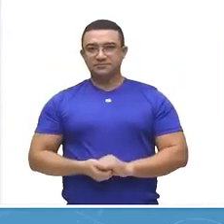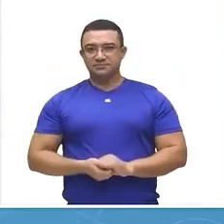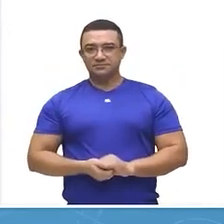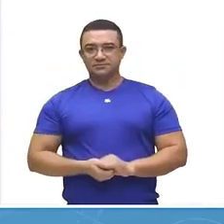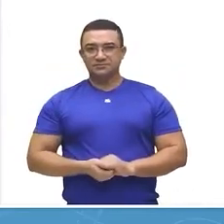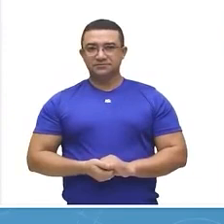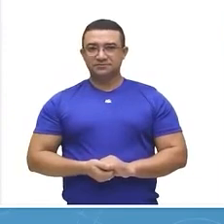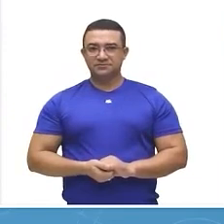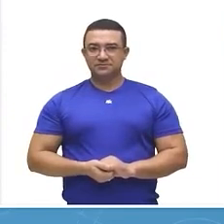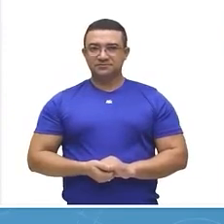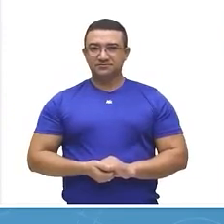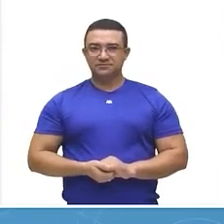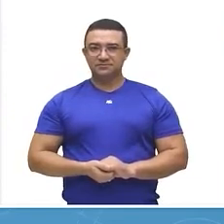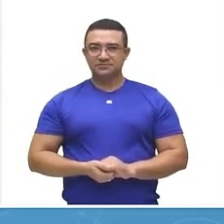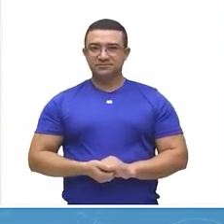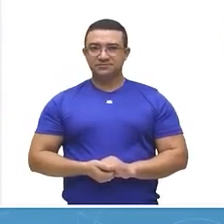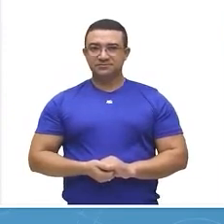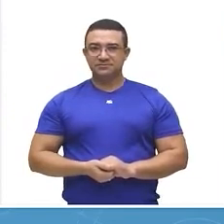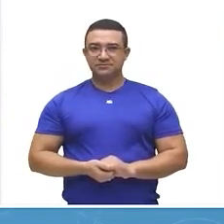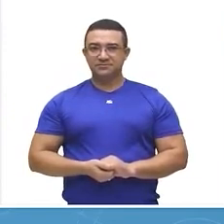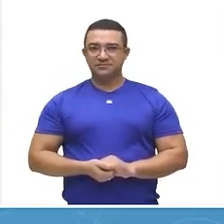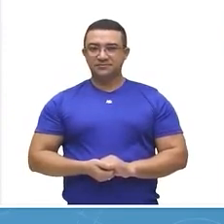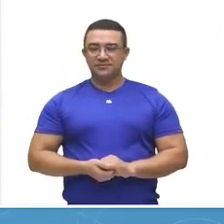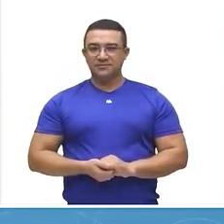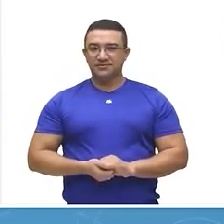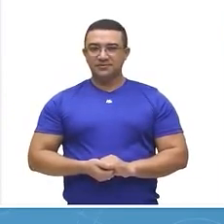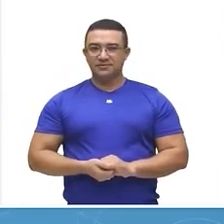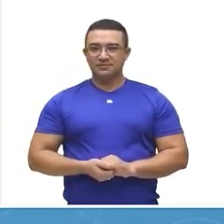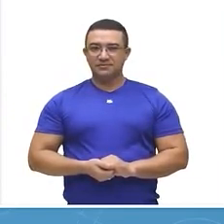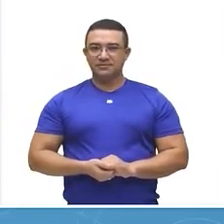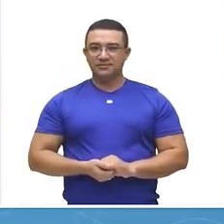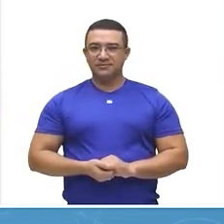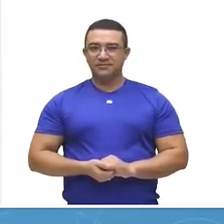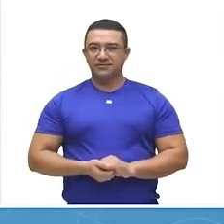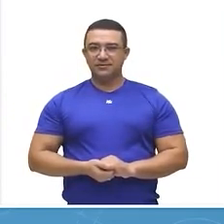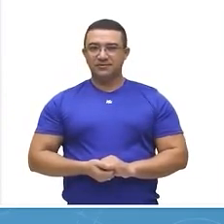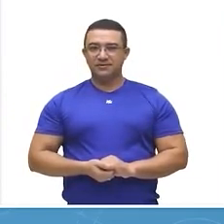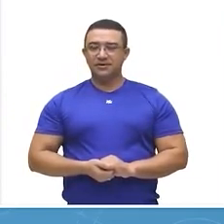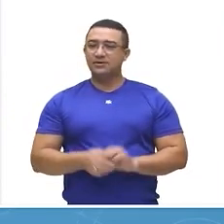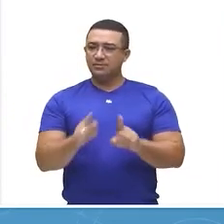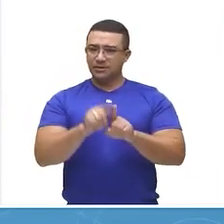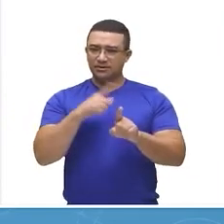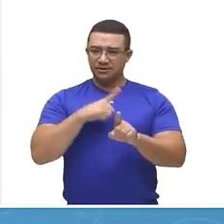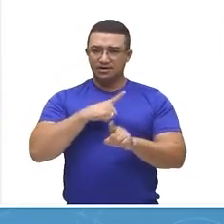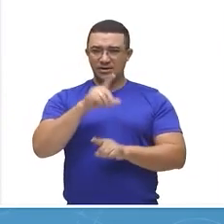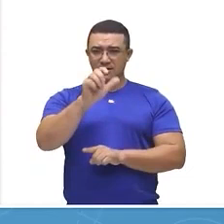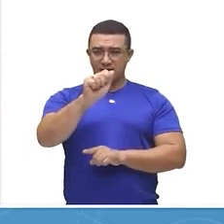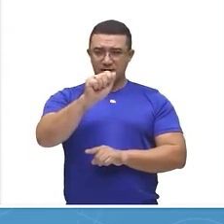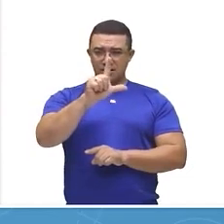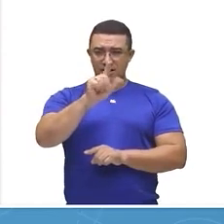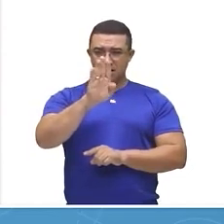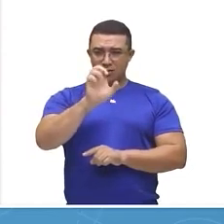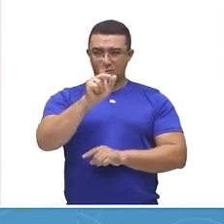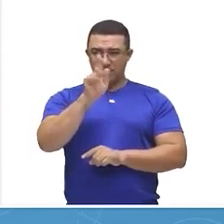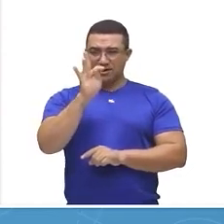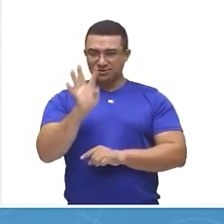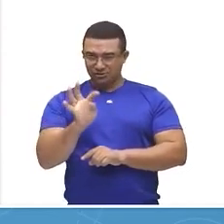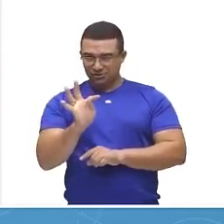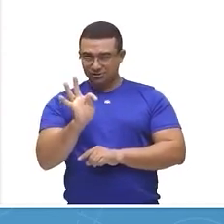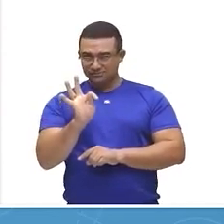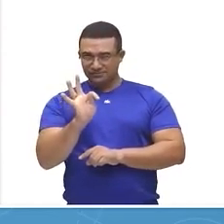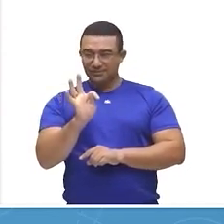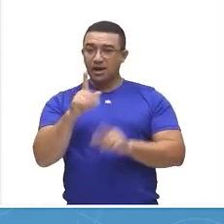Luan, seu nome. Porque você não respondeu. Opa, já falei. Aí nós temos o Albert, também letra B. Aí nós